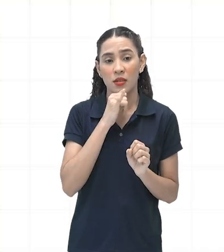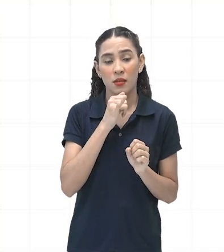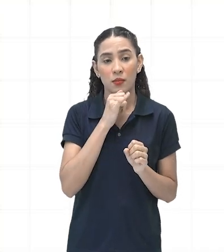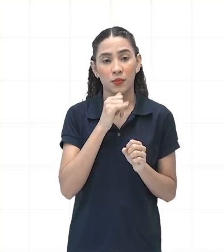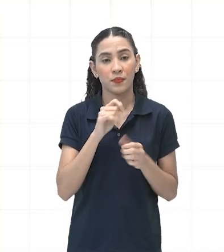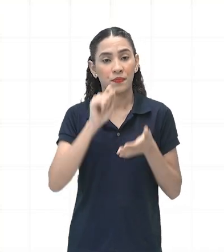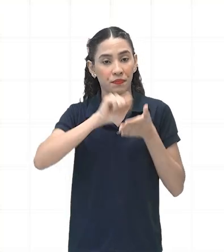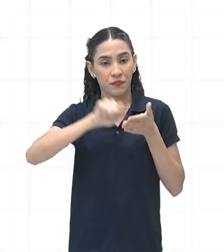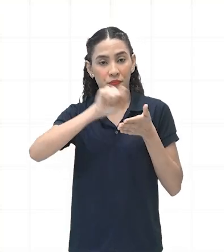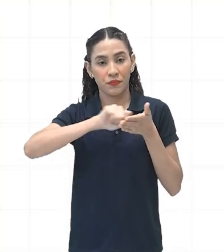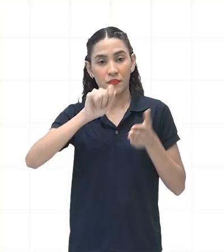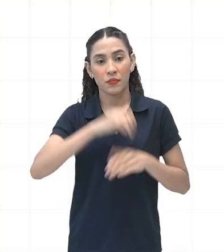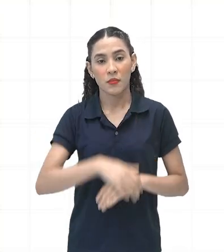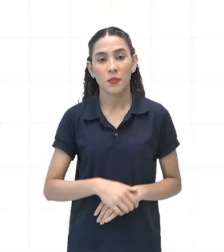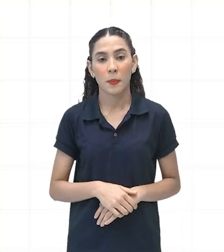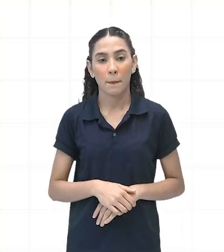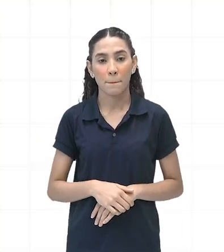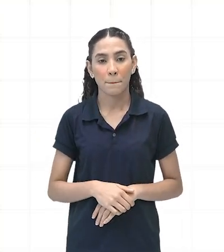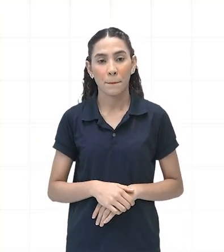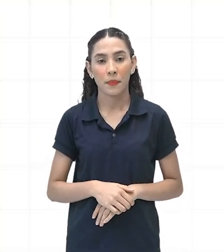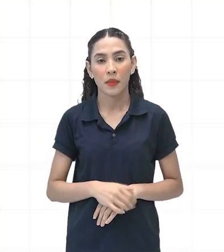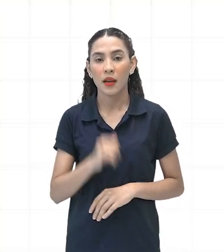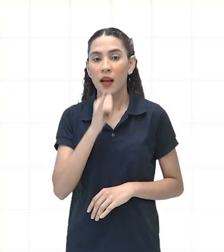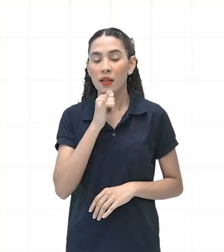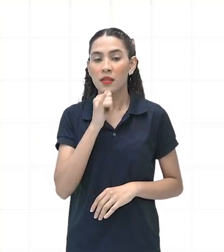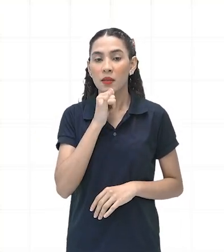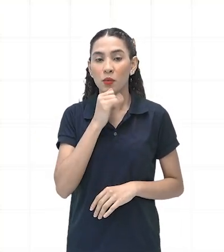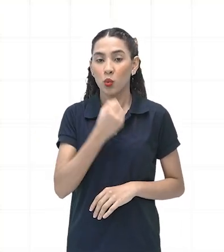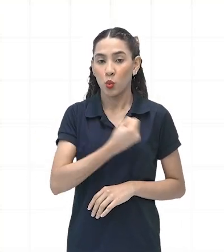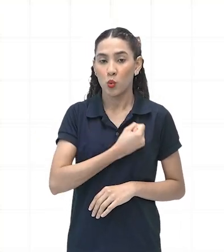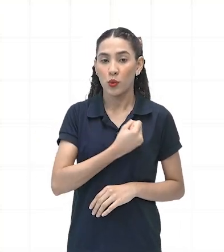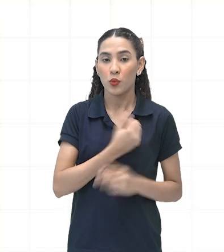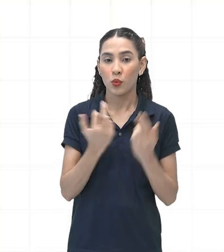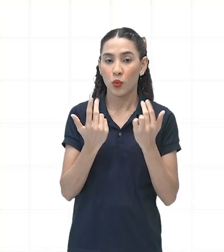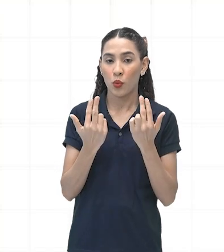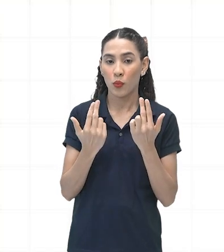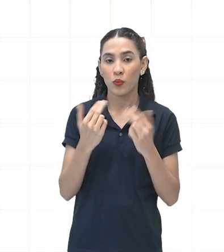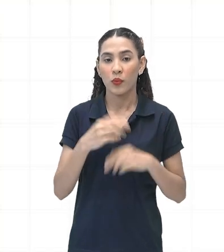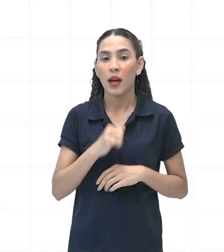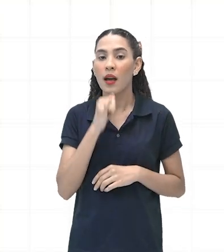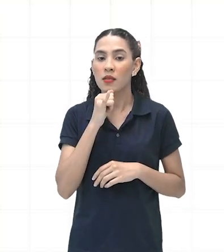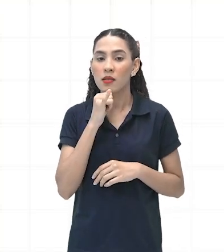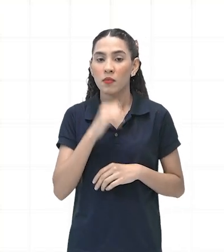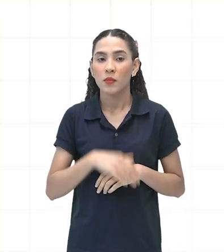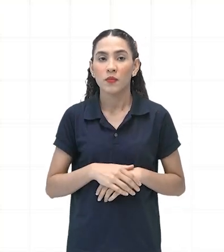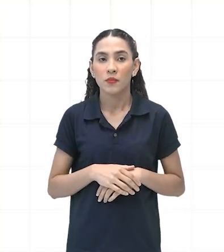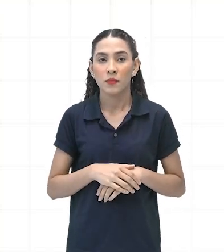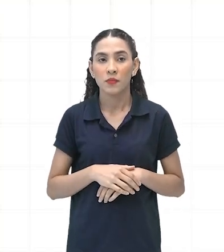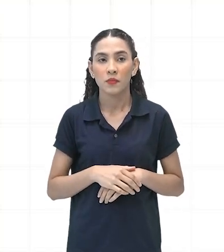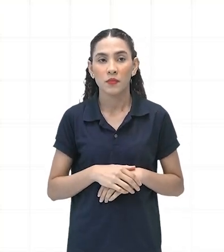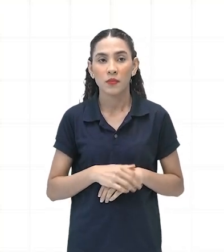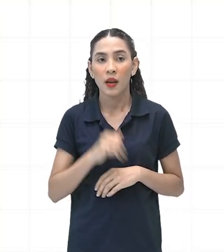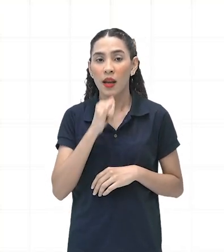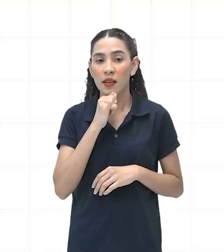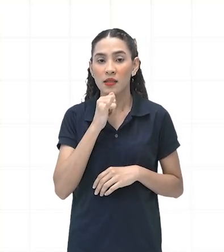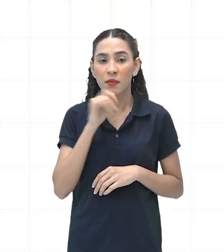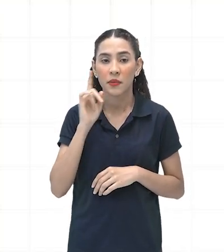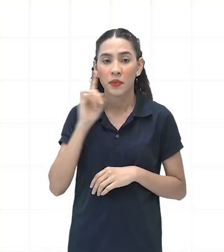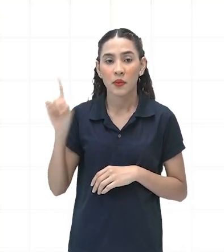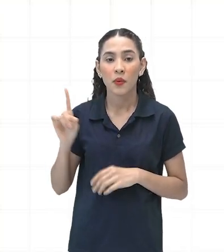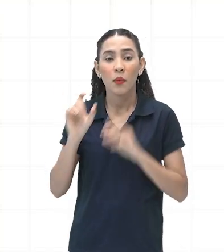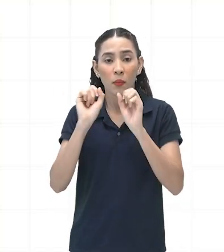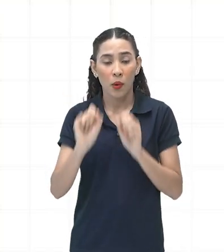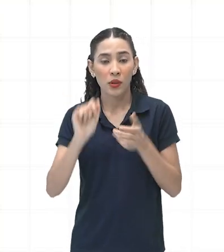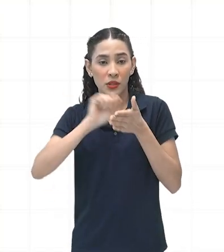isso aqui, os fatores comuns próximos. Então, isso aqui vocês concordam comigo que eu